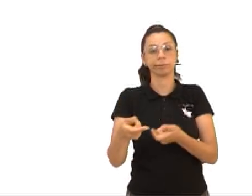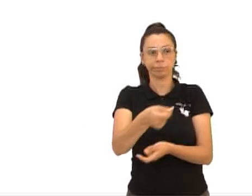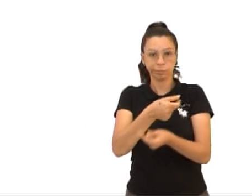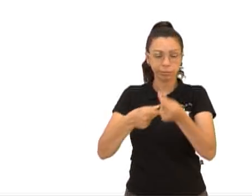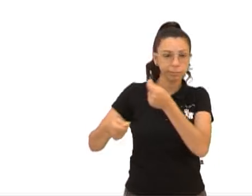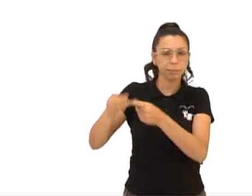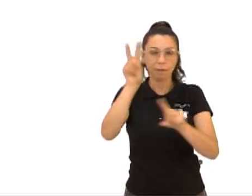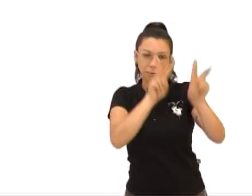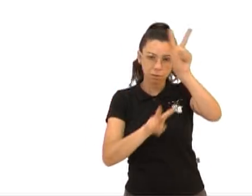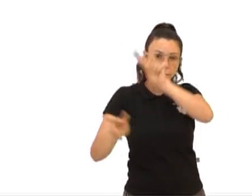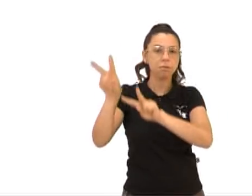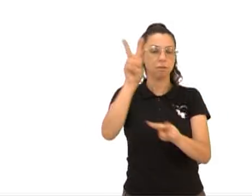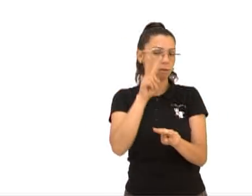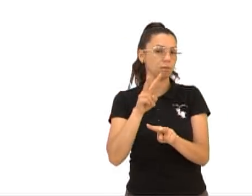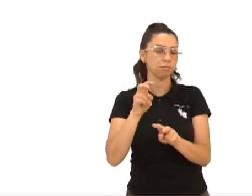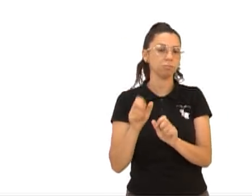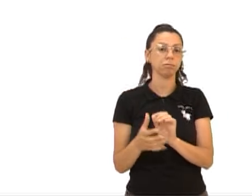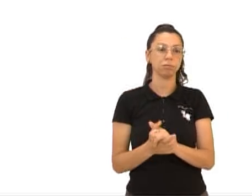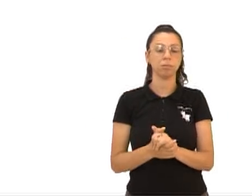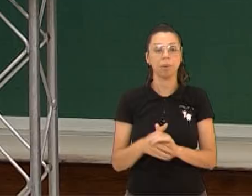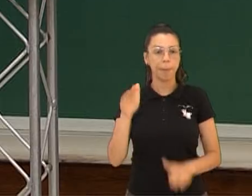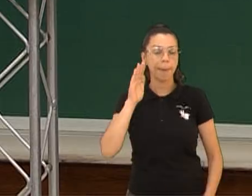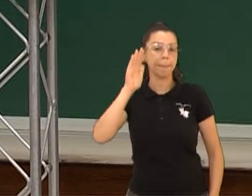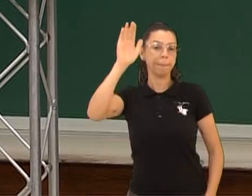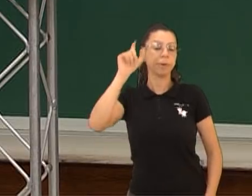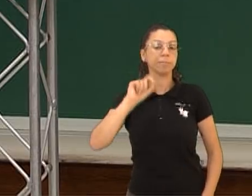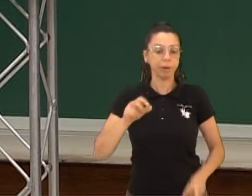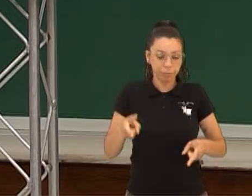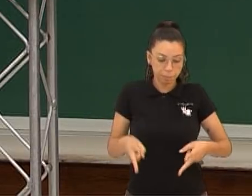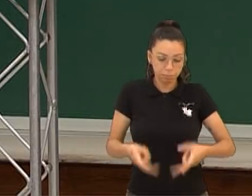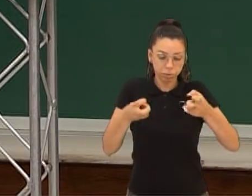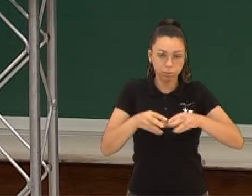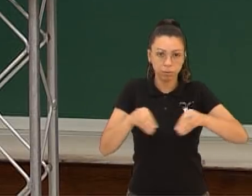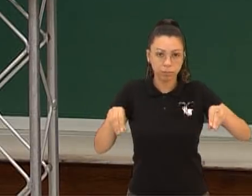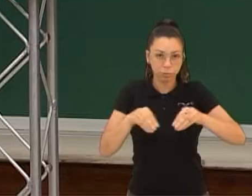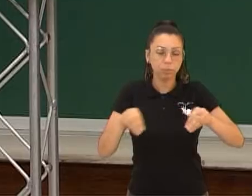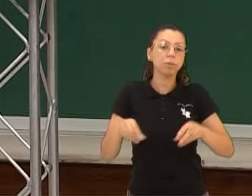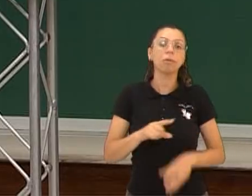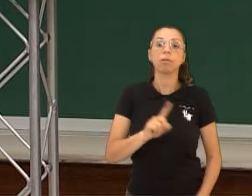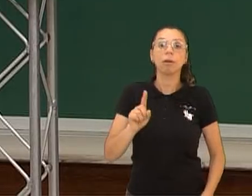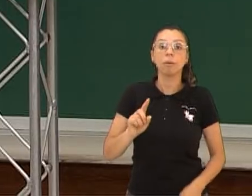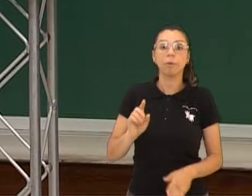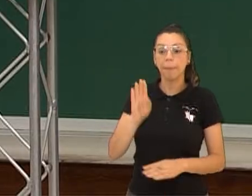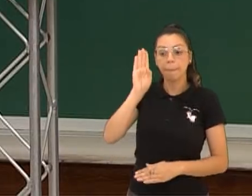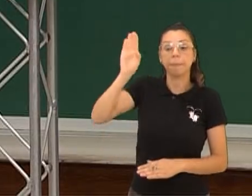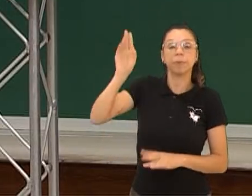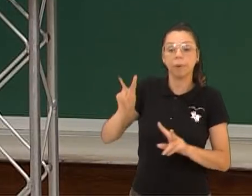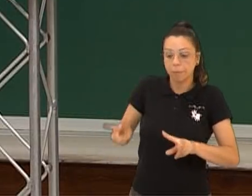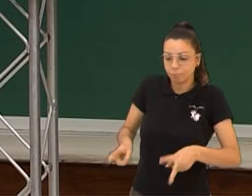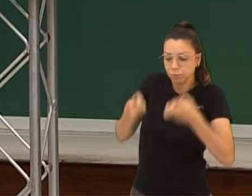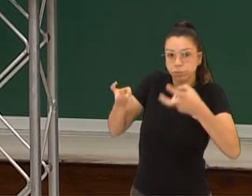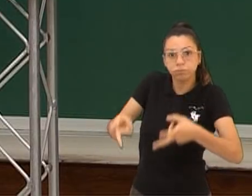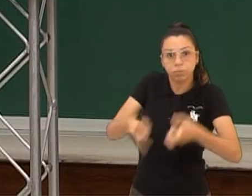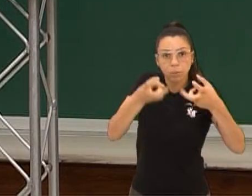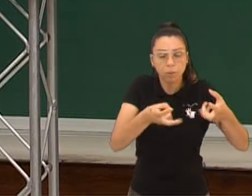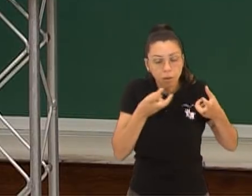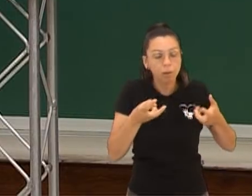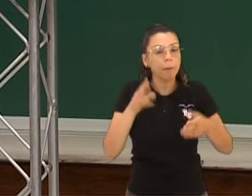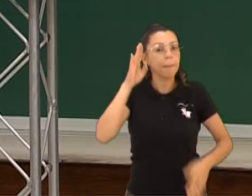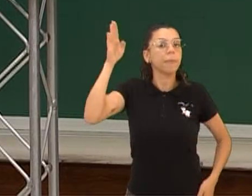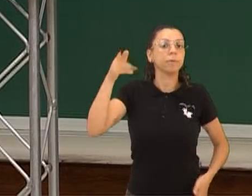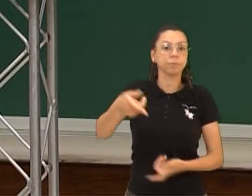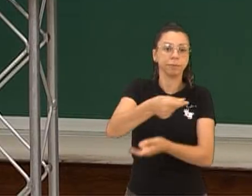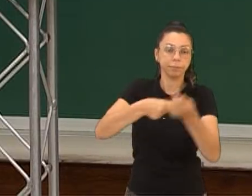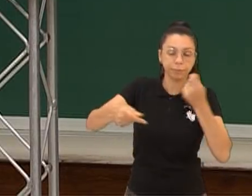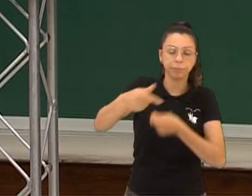vocês aí, né? Mas, olha só, os principais recursos minerais. O extrativismo lá, a mineração, é a principal atividade econômica. Então, nós temos